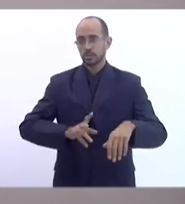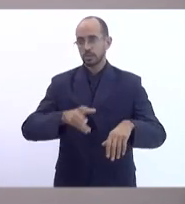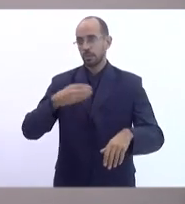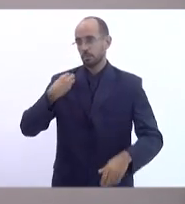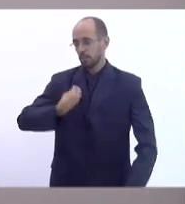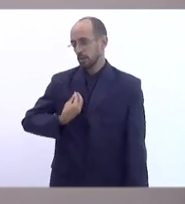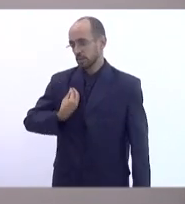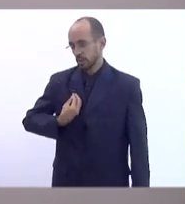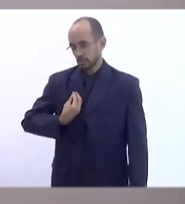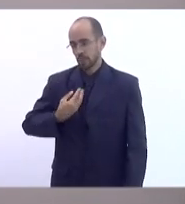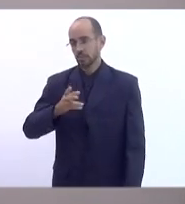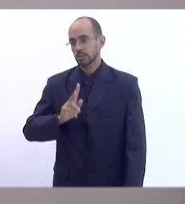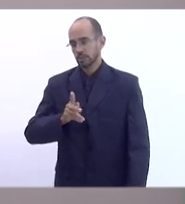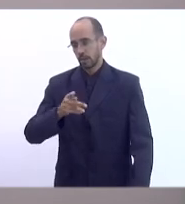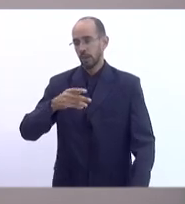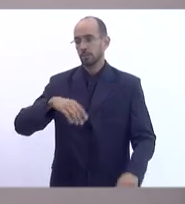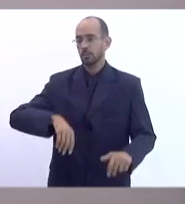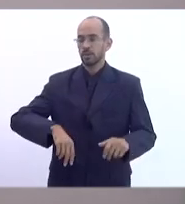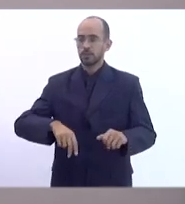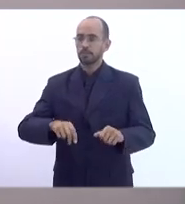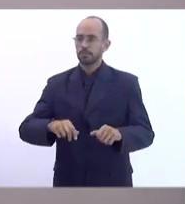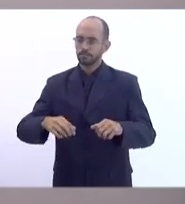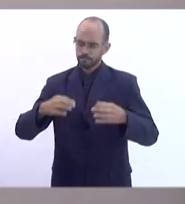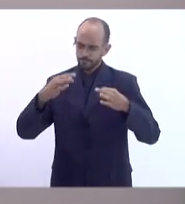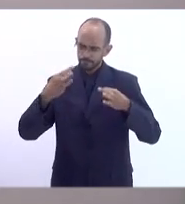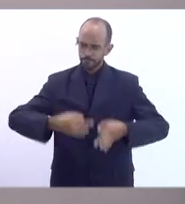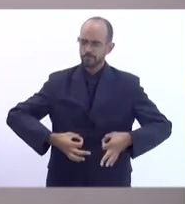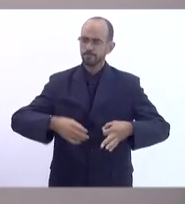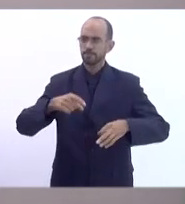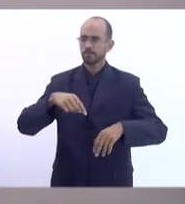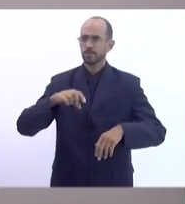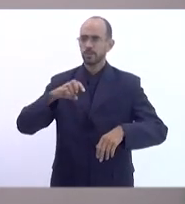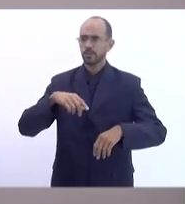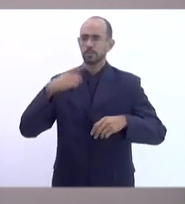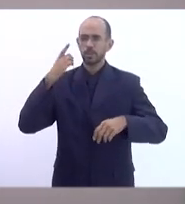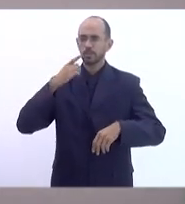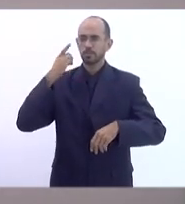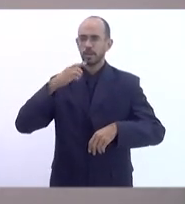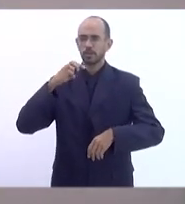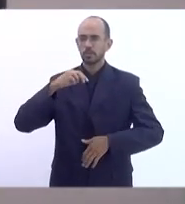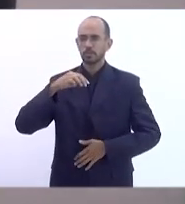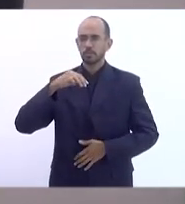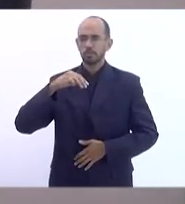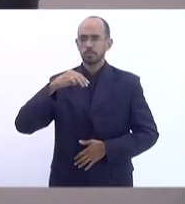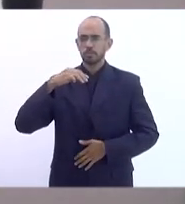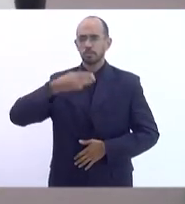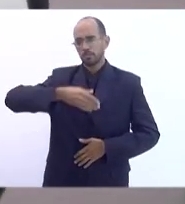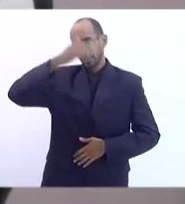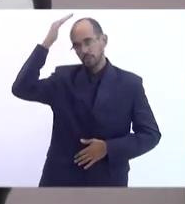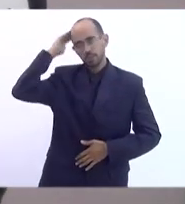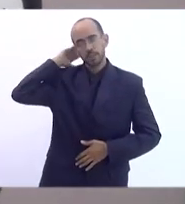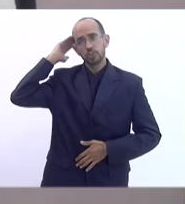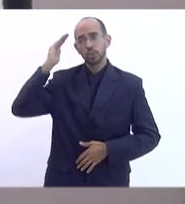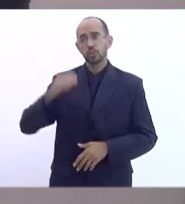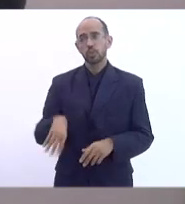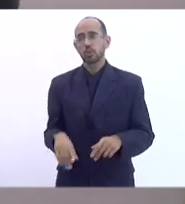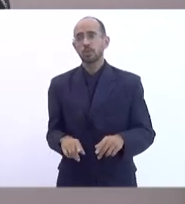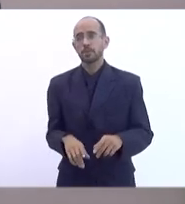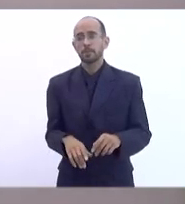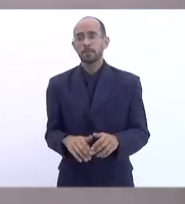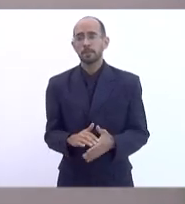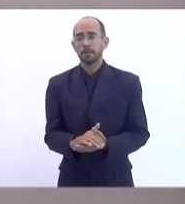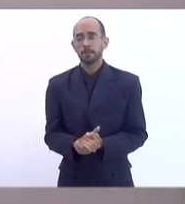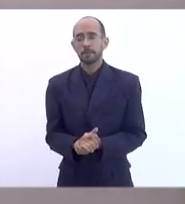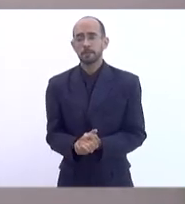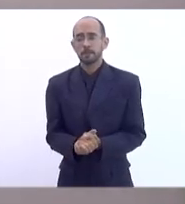presente sempre solícito né o deputado Márcio Pacheco líder do Governo na segunda vontade para falar